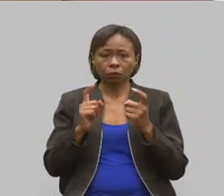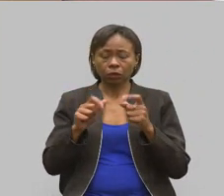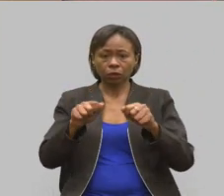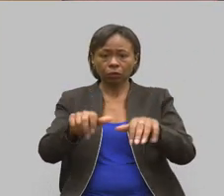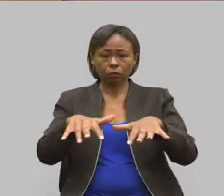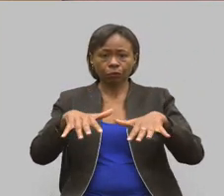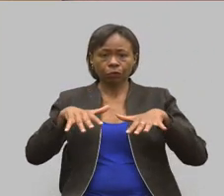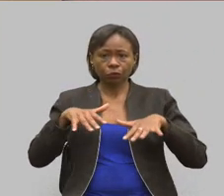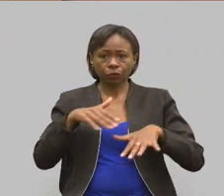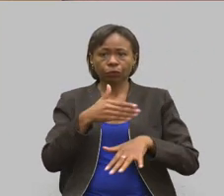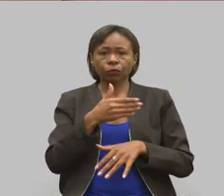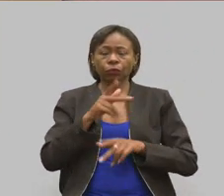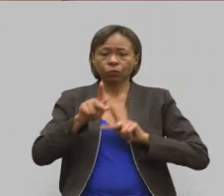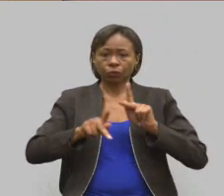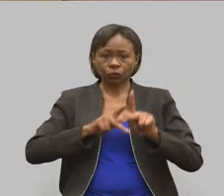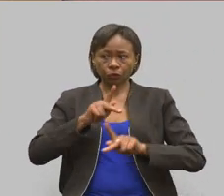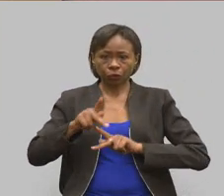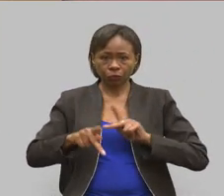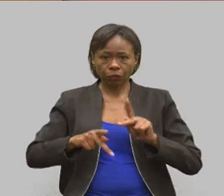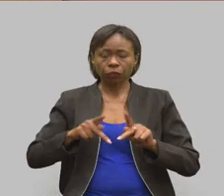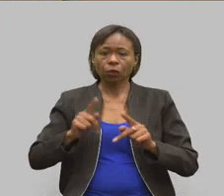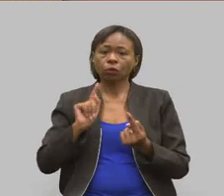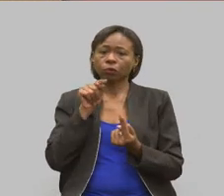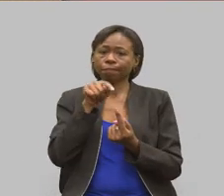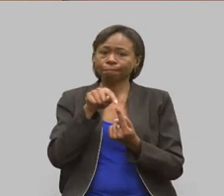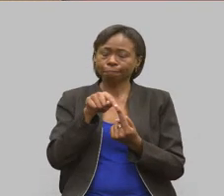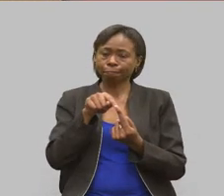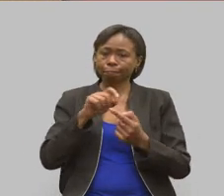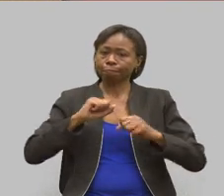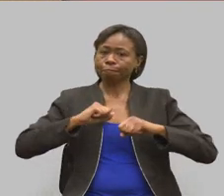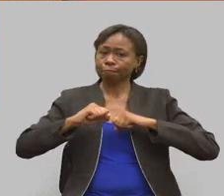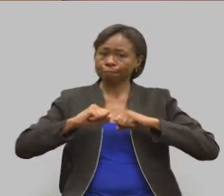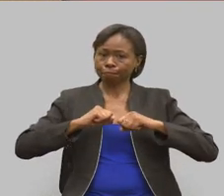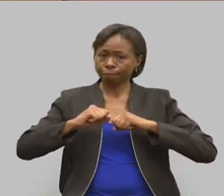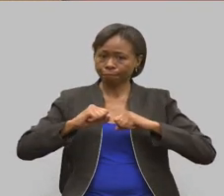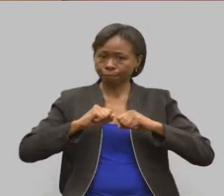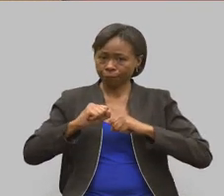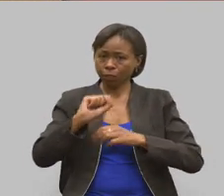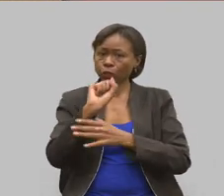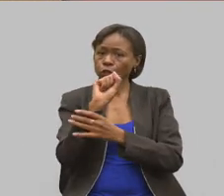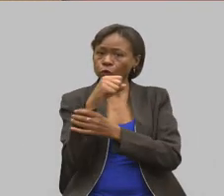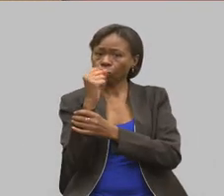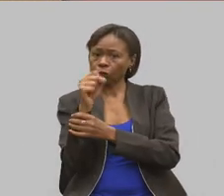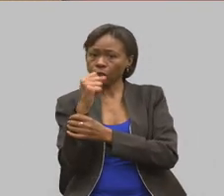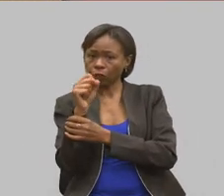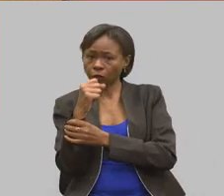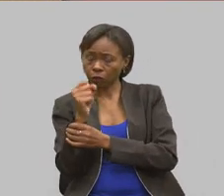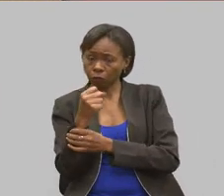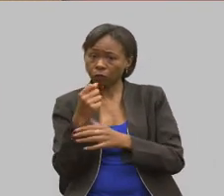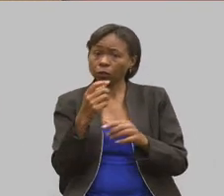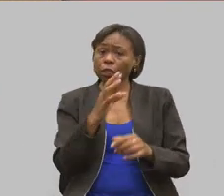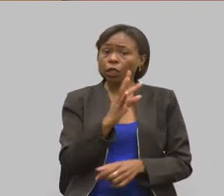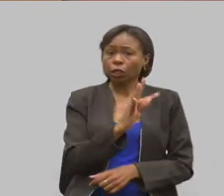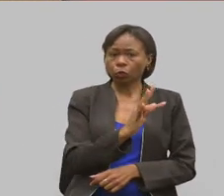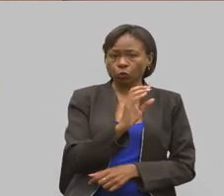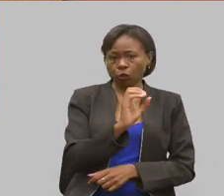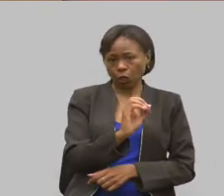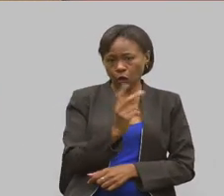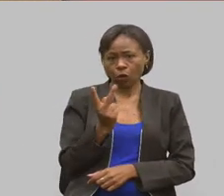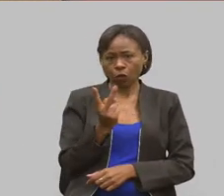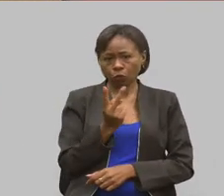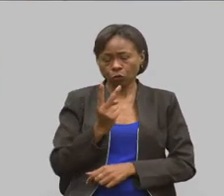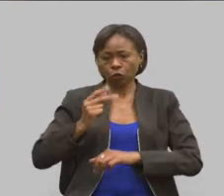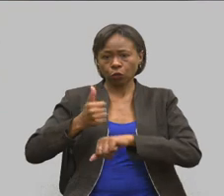audiência tem a finalidade de debater a atuação do fisioterapeuta e do terapeuta ocupacional no